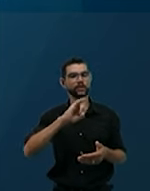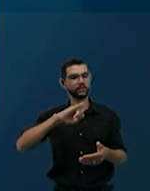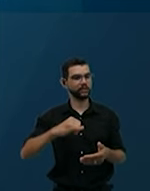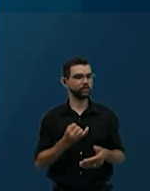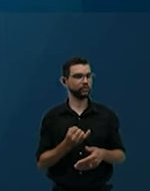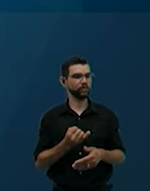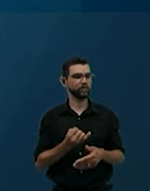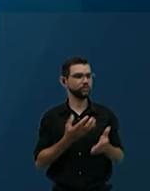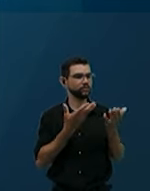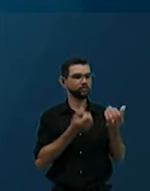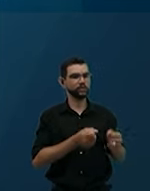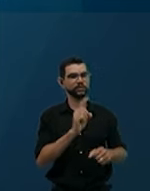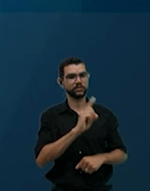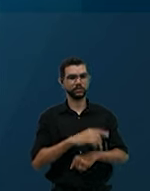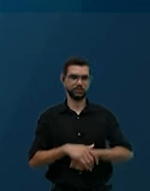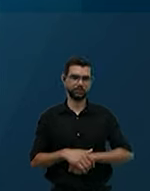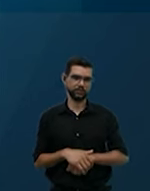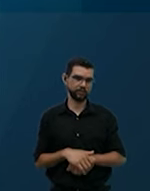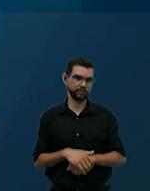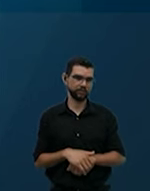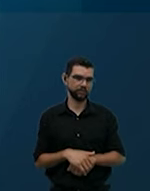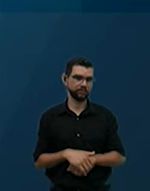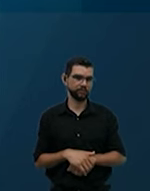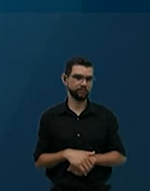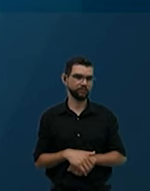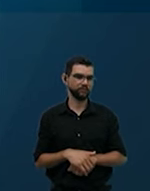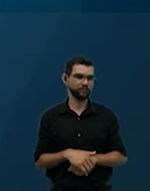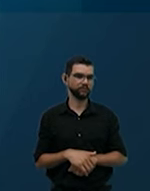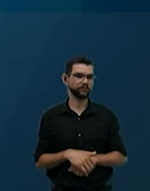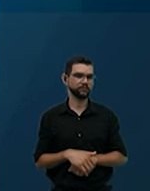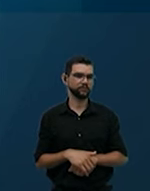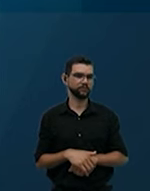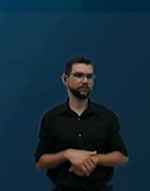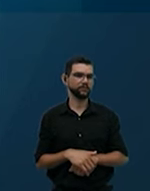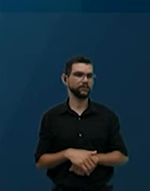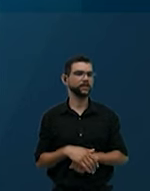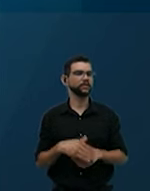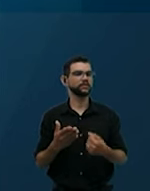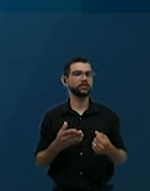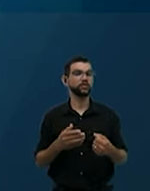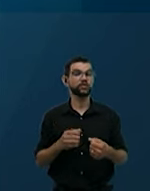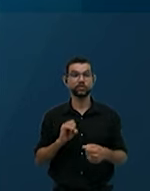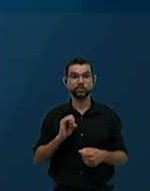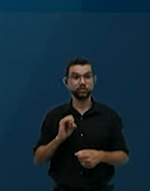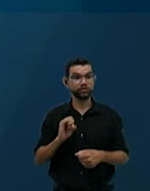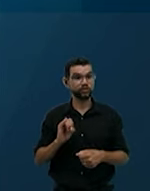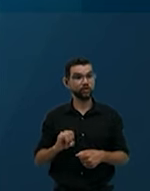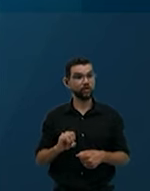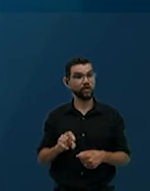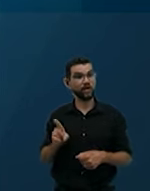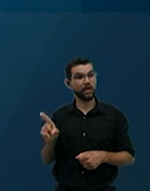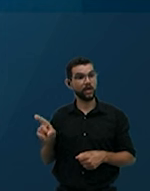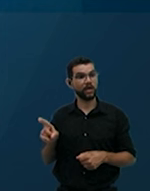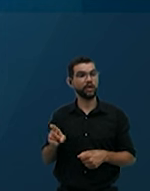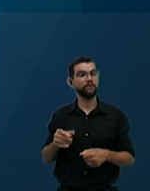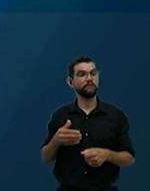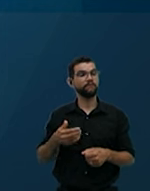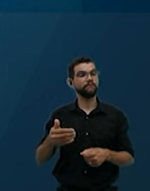quando determinado pela junta de recursos ou por mandado de segurança. Não adianta pedir, não adianta nada